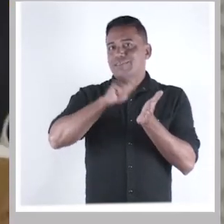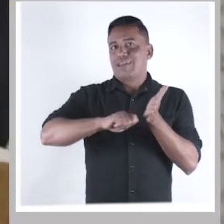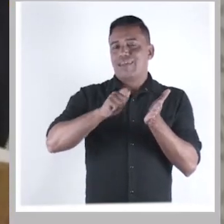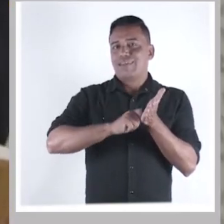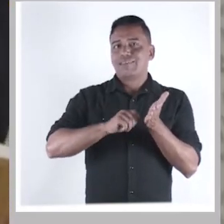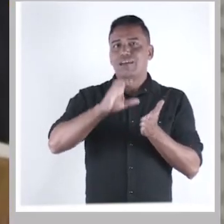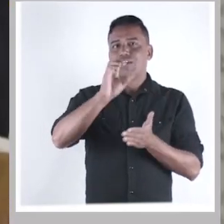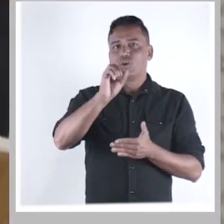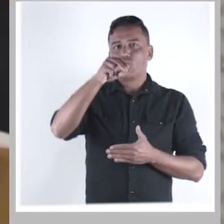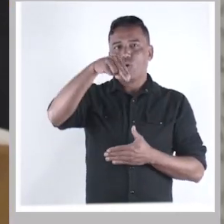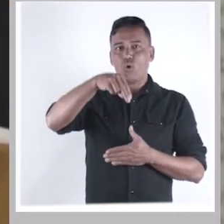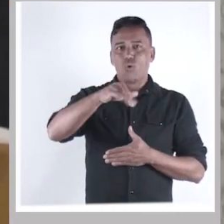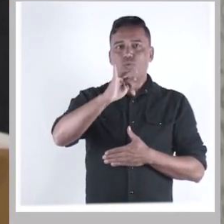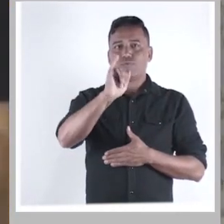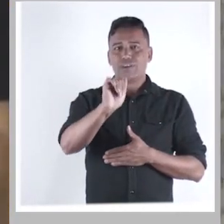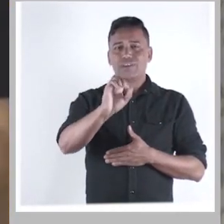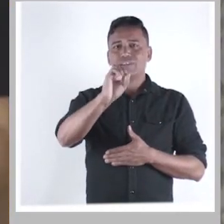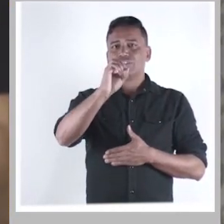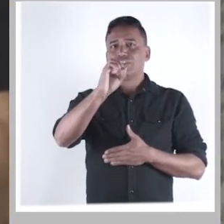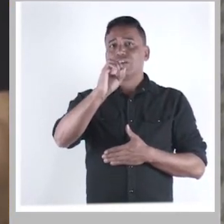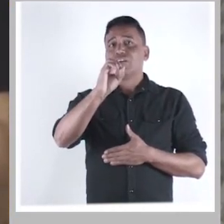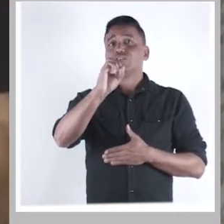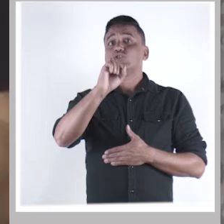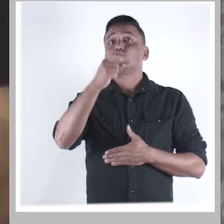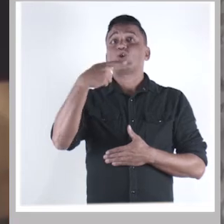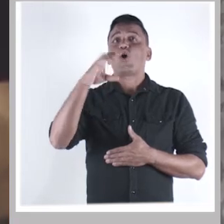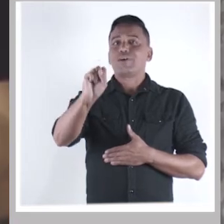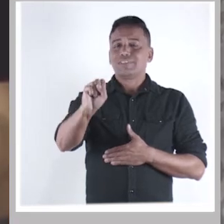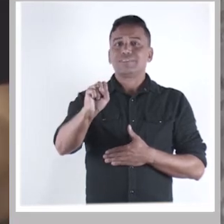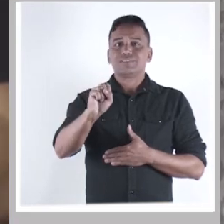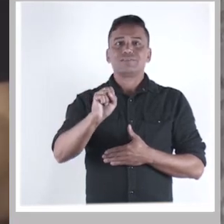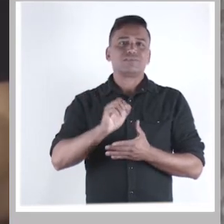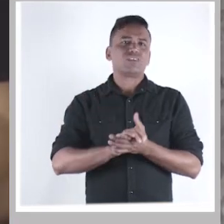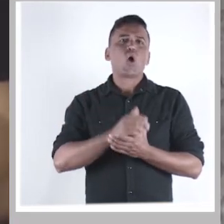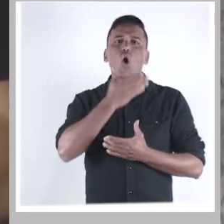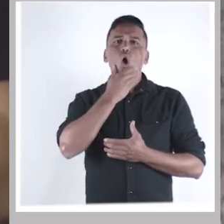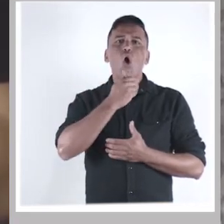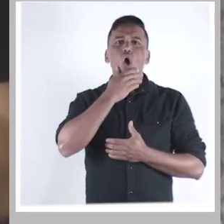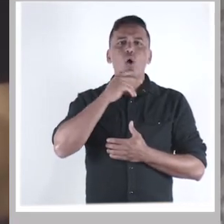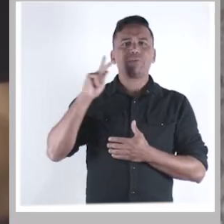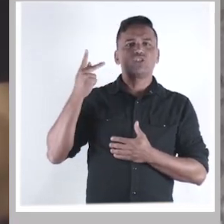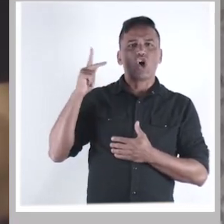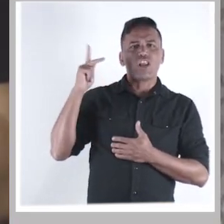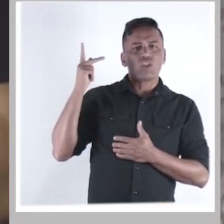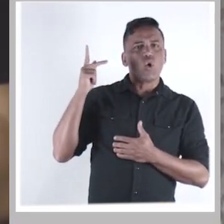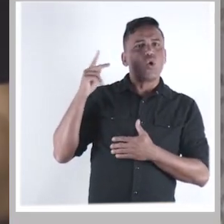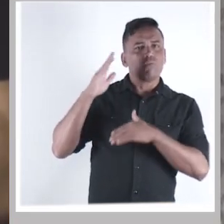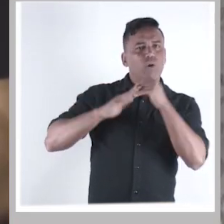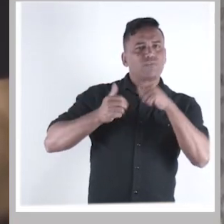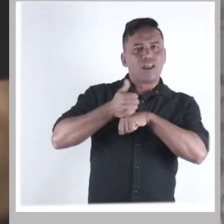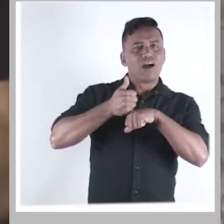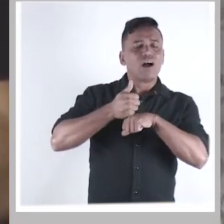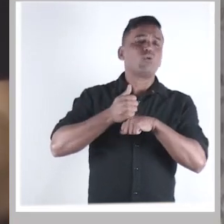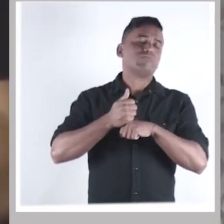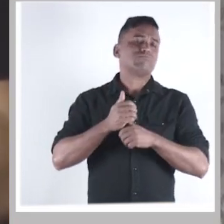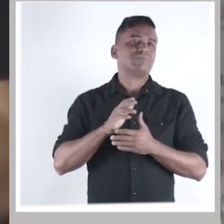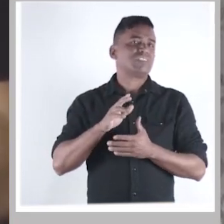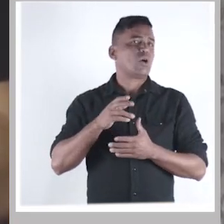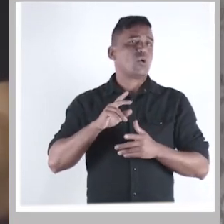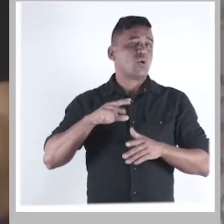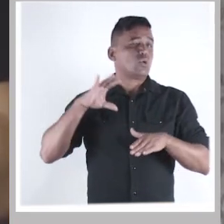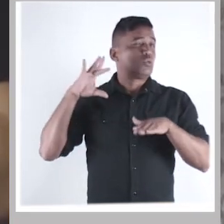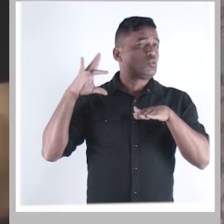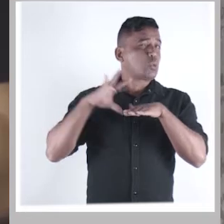escrita, que é o Confissões. Segundo o historiador Sérgio Buarque de Holanda, A necessidade